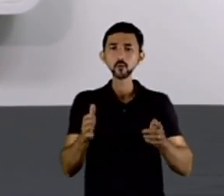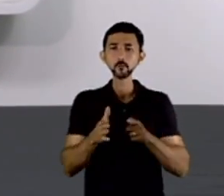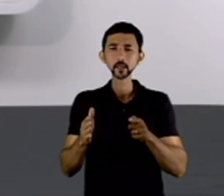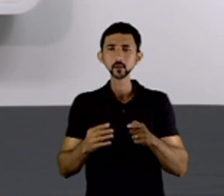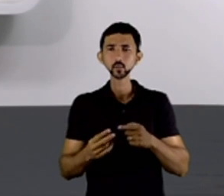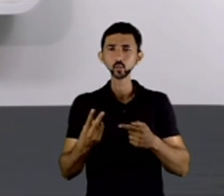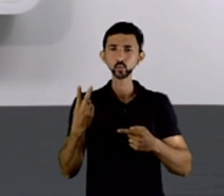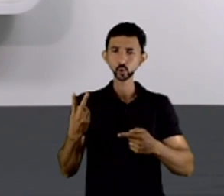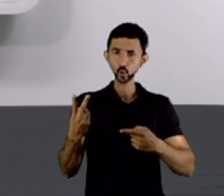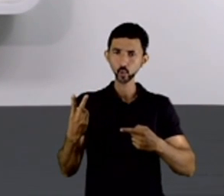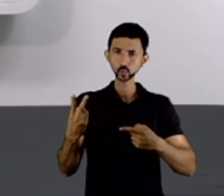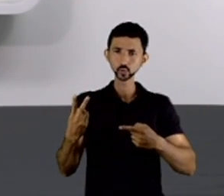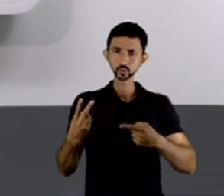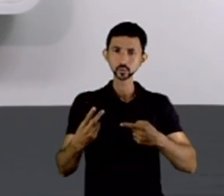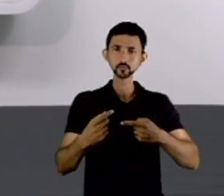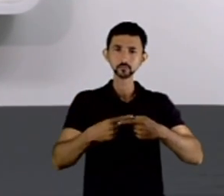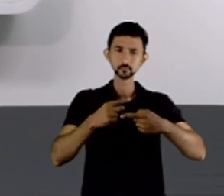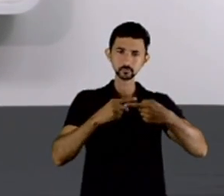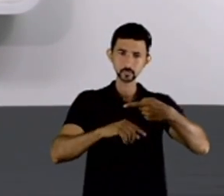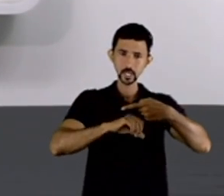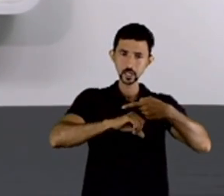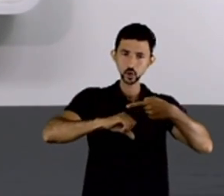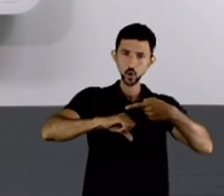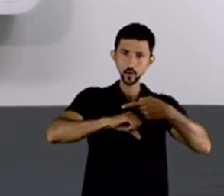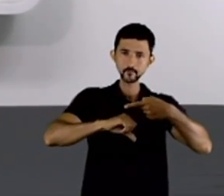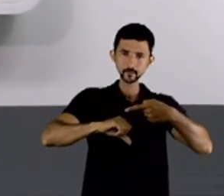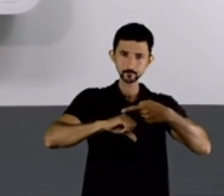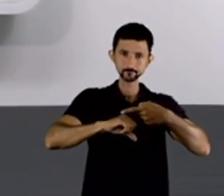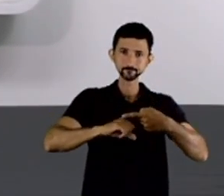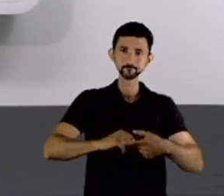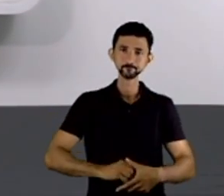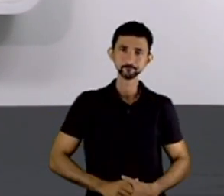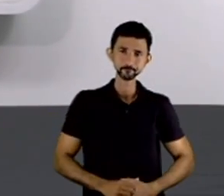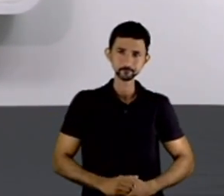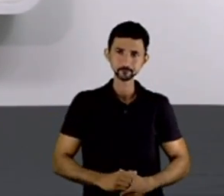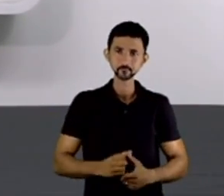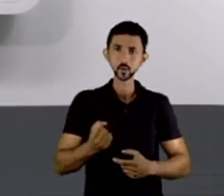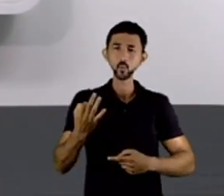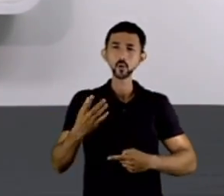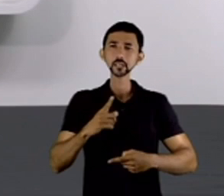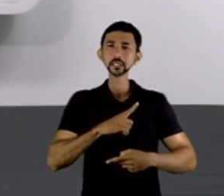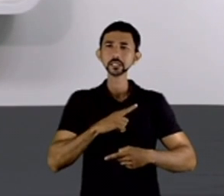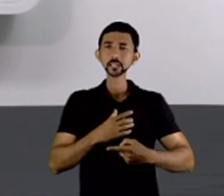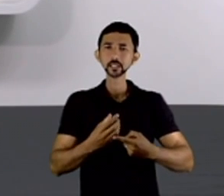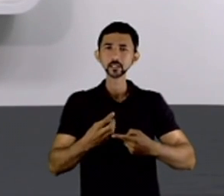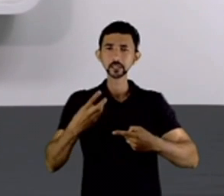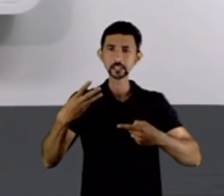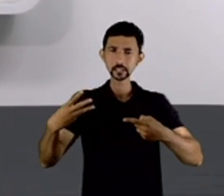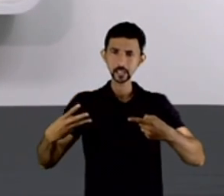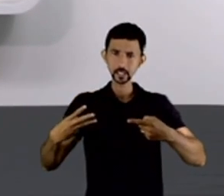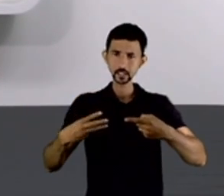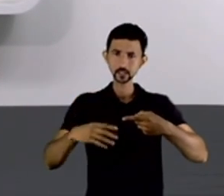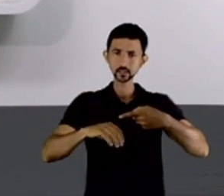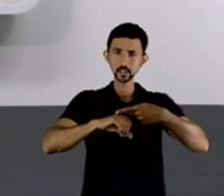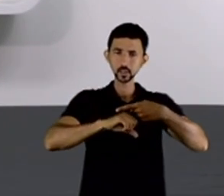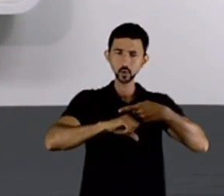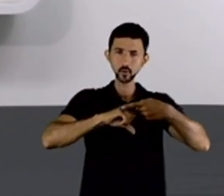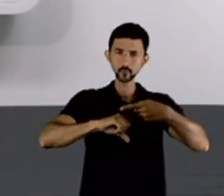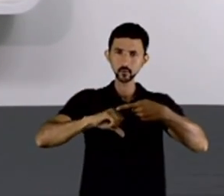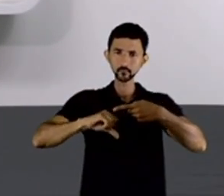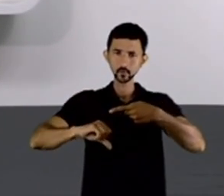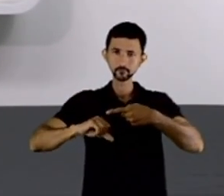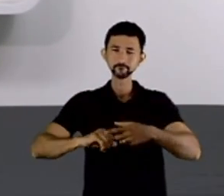tem? 2. Então tem 2 9 no denominador. Quantos períodos tem? 3. Então são 3 9